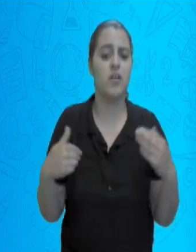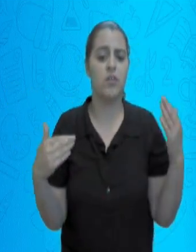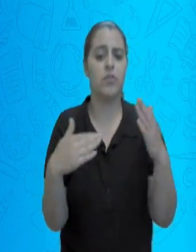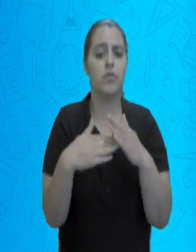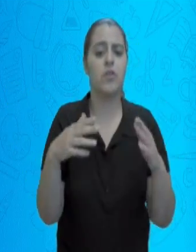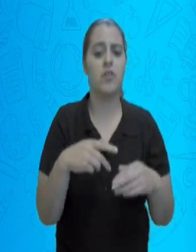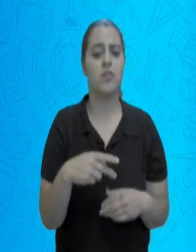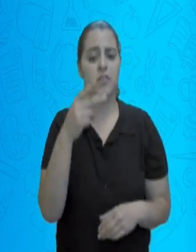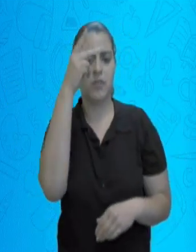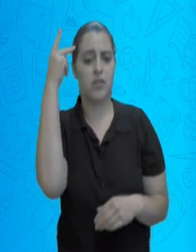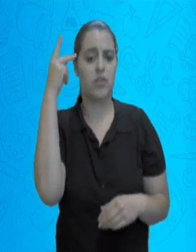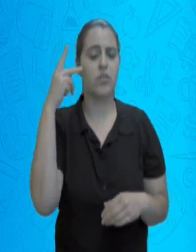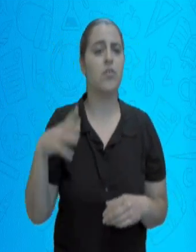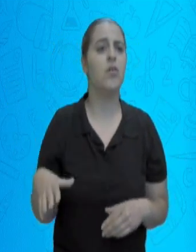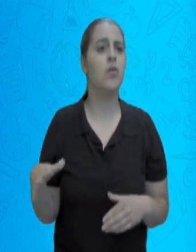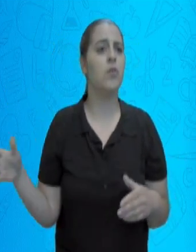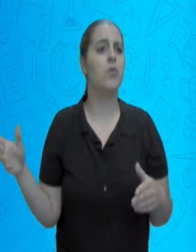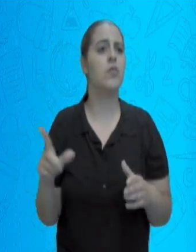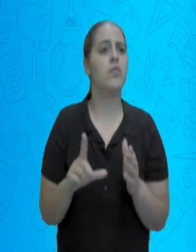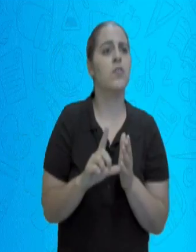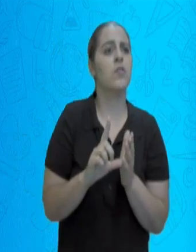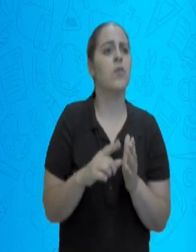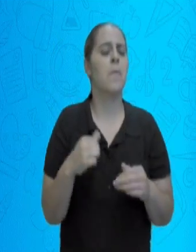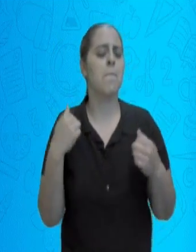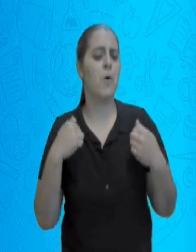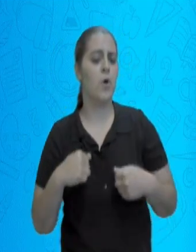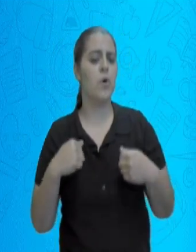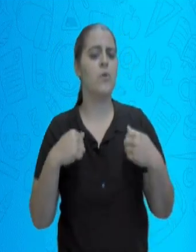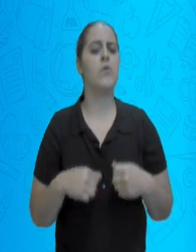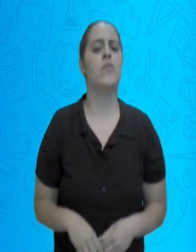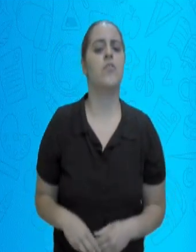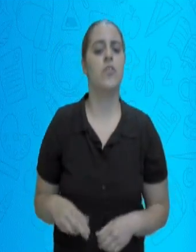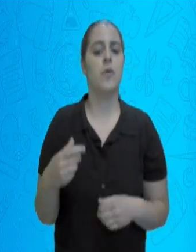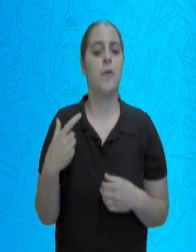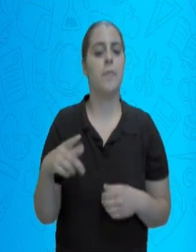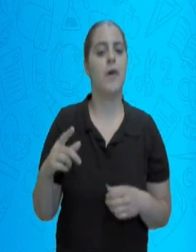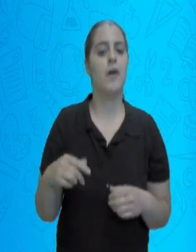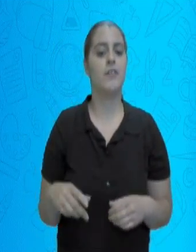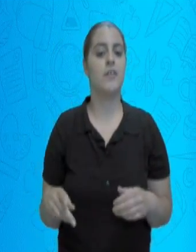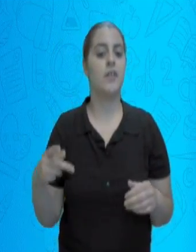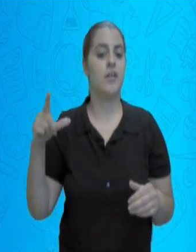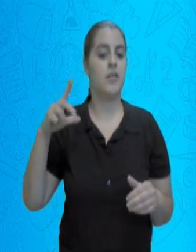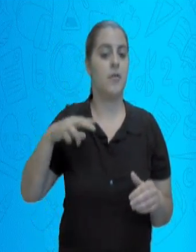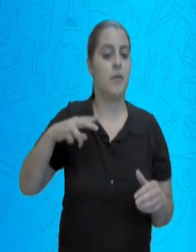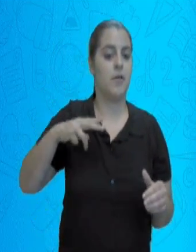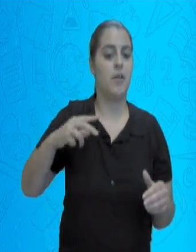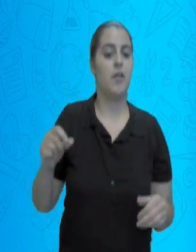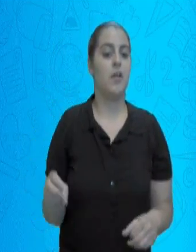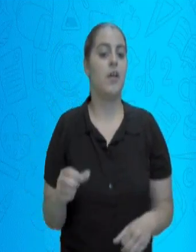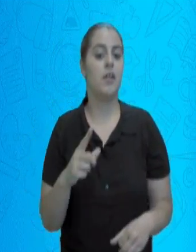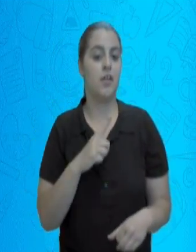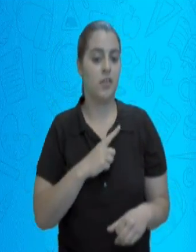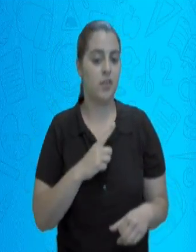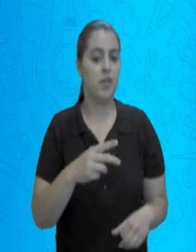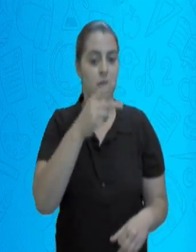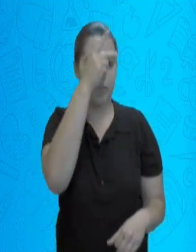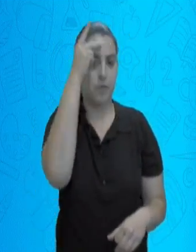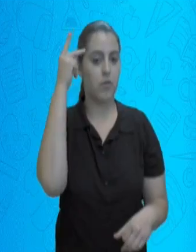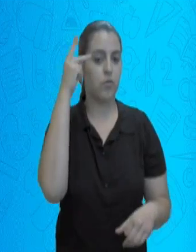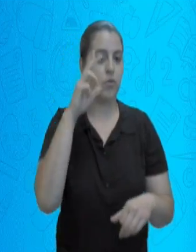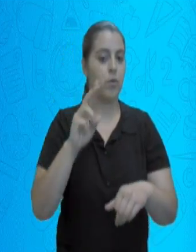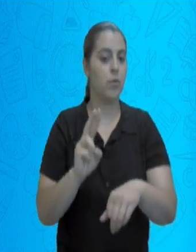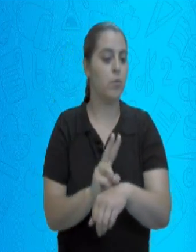mundo que quiser entrar, comprar, pode? Pode, só que ele é cuidado de forma